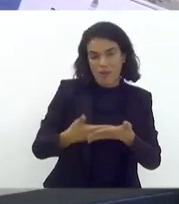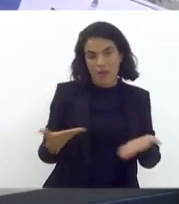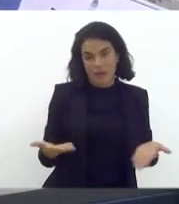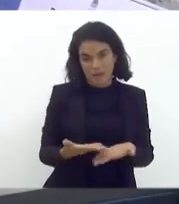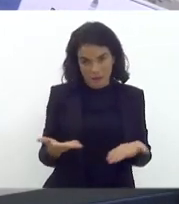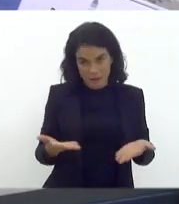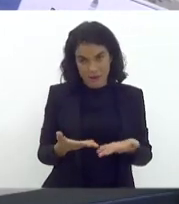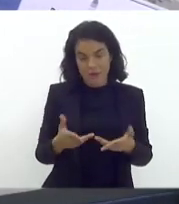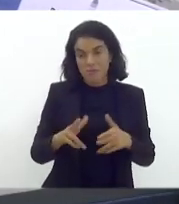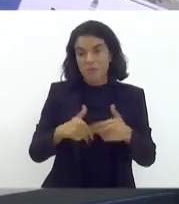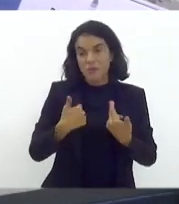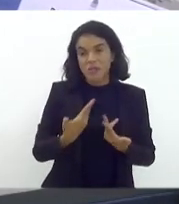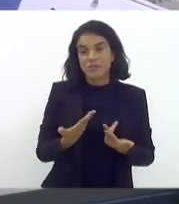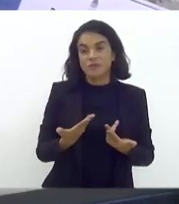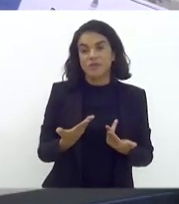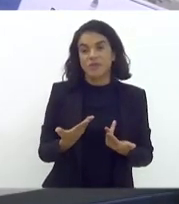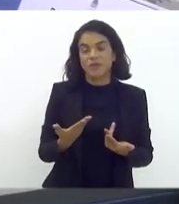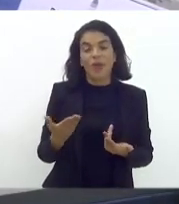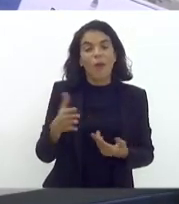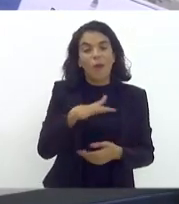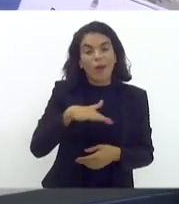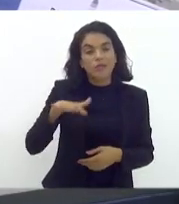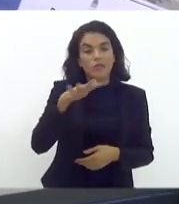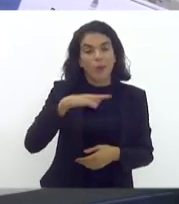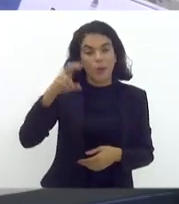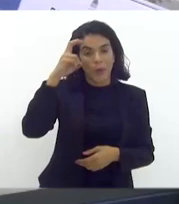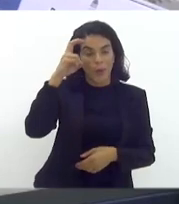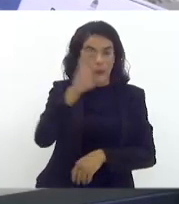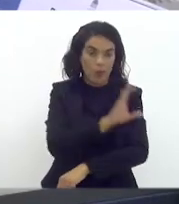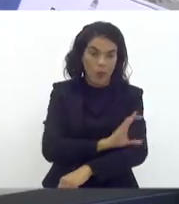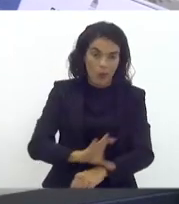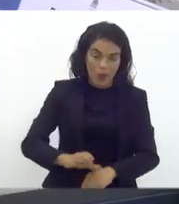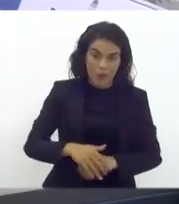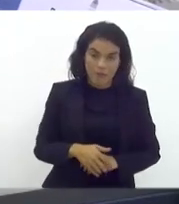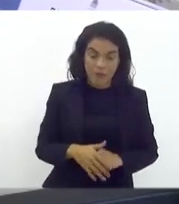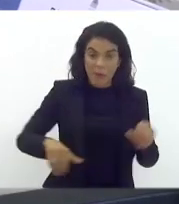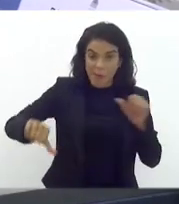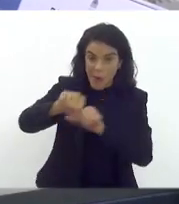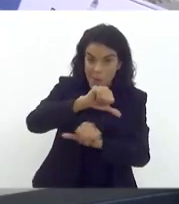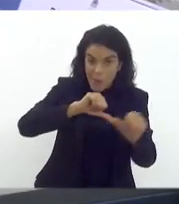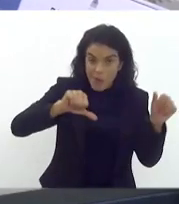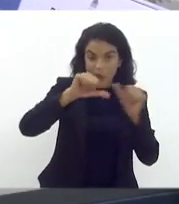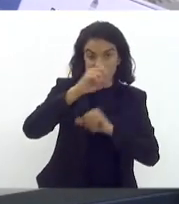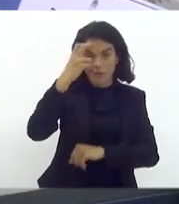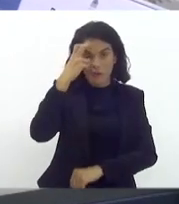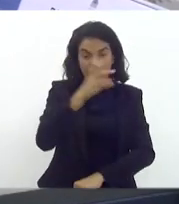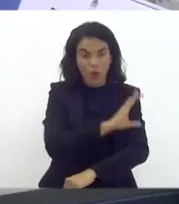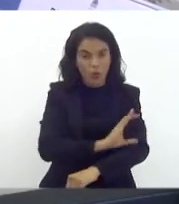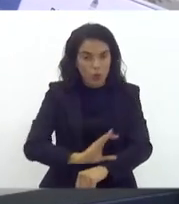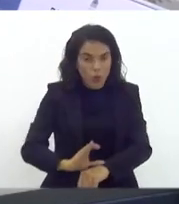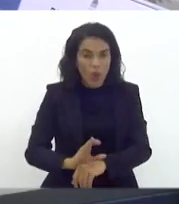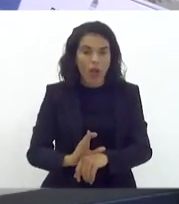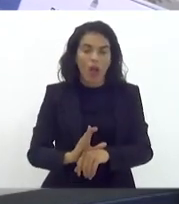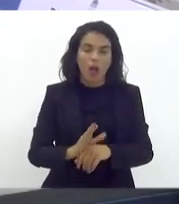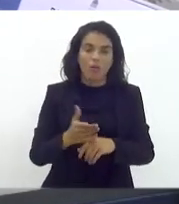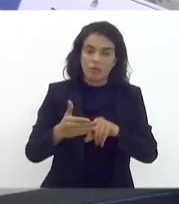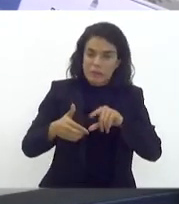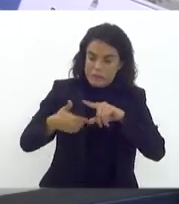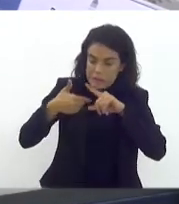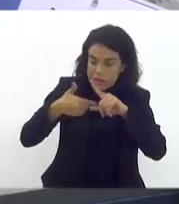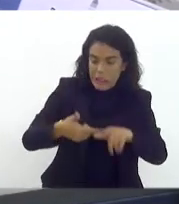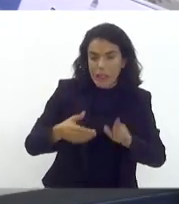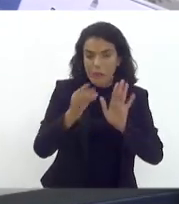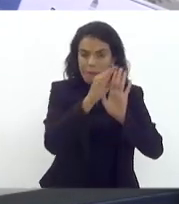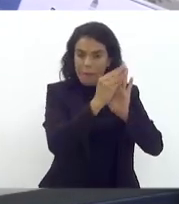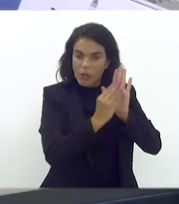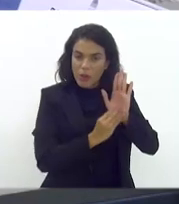esse momento transformação cultural e para essa transformação cultural né de Cultura de